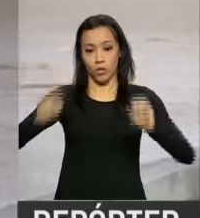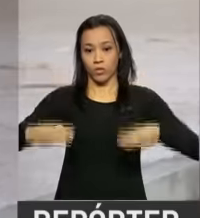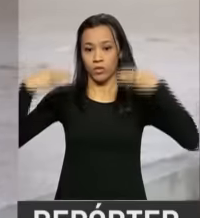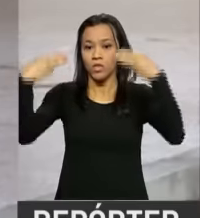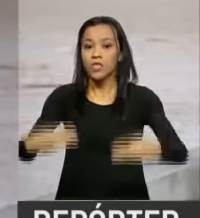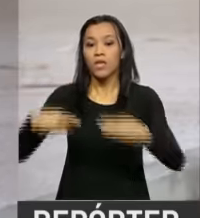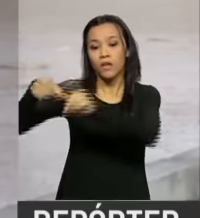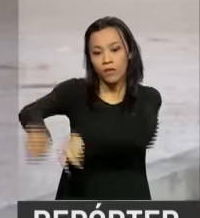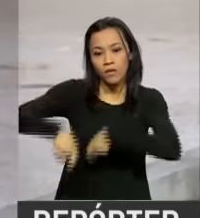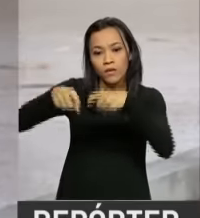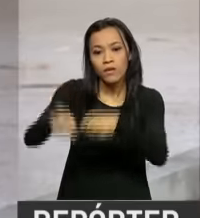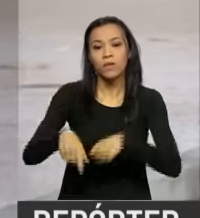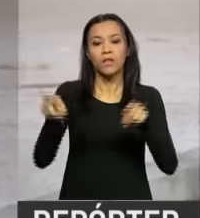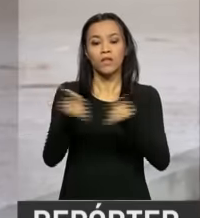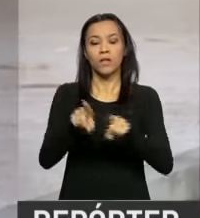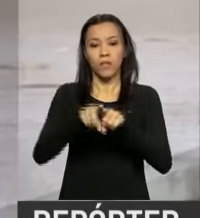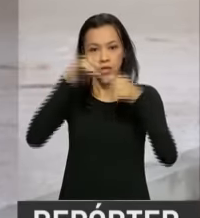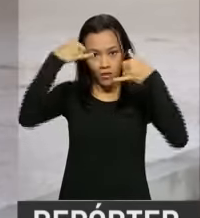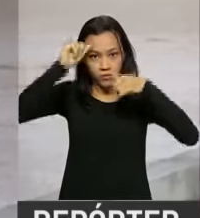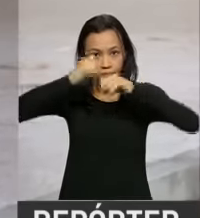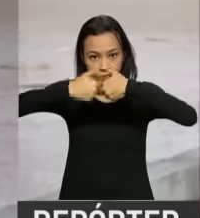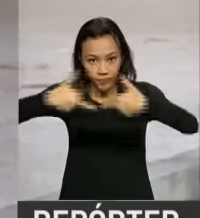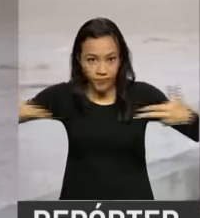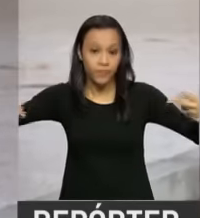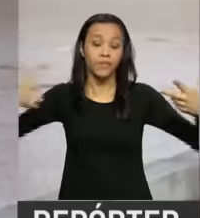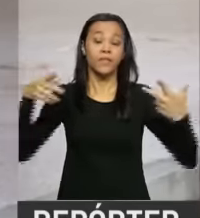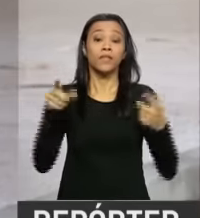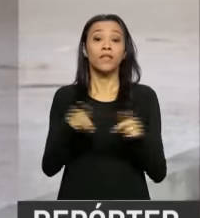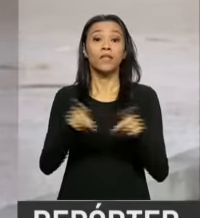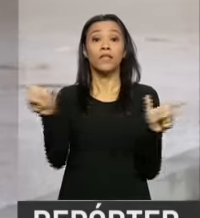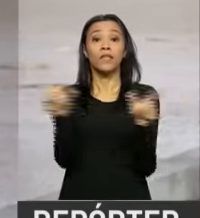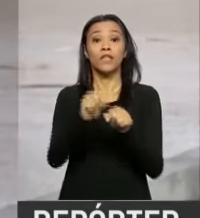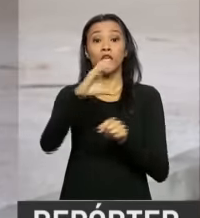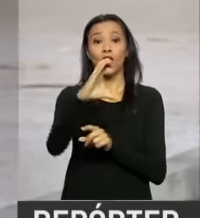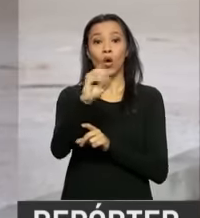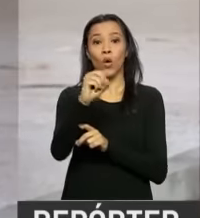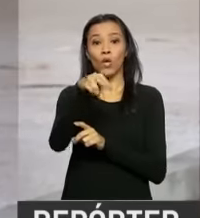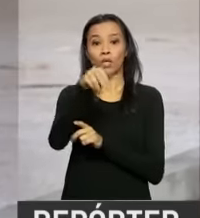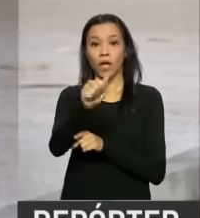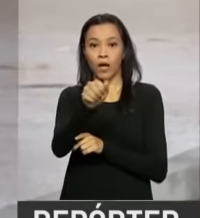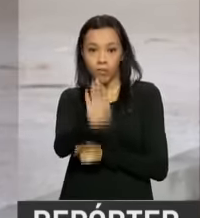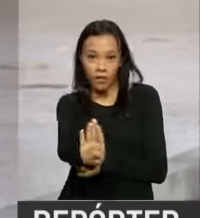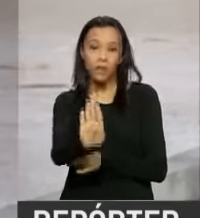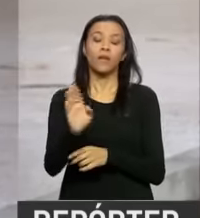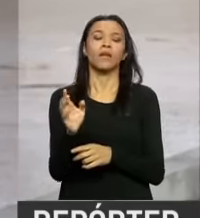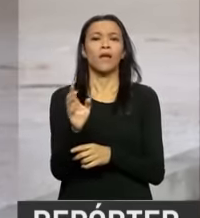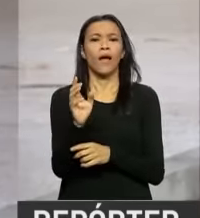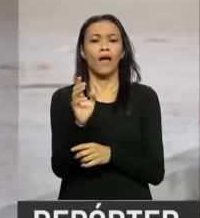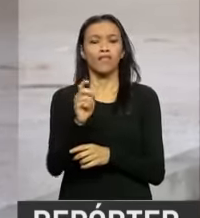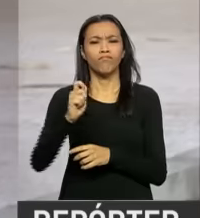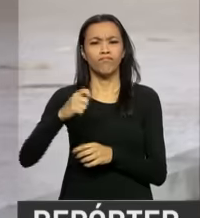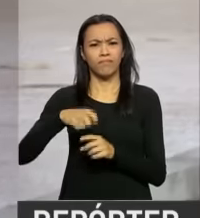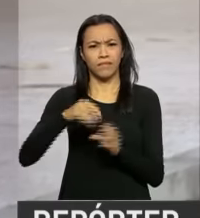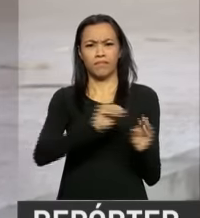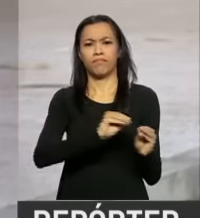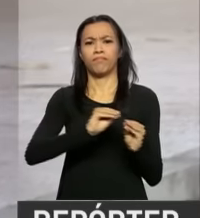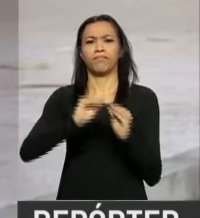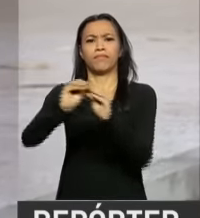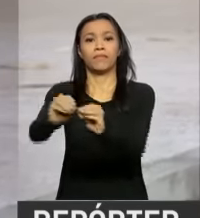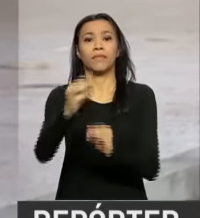Agricultura, Pecuária e Abastecimento que determina a prorrogação por até 3 meses